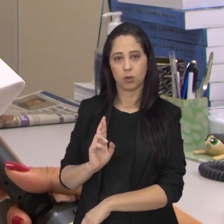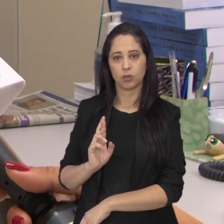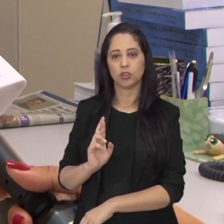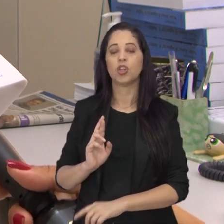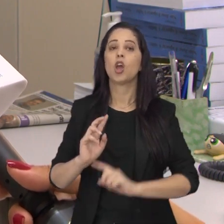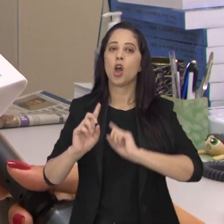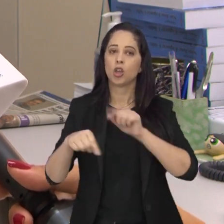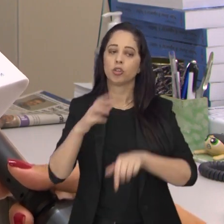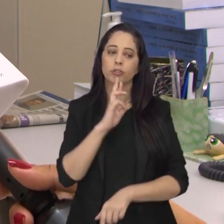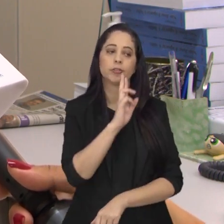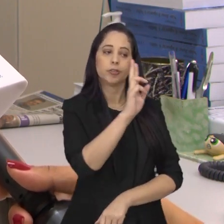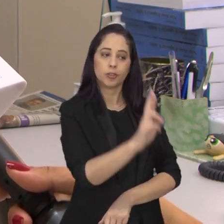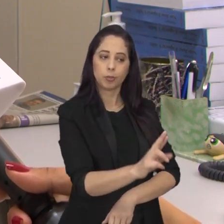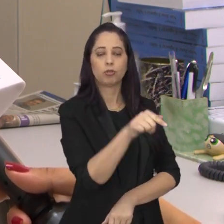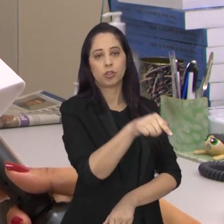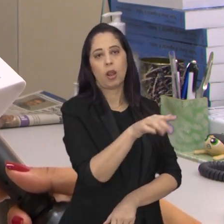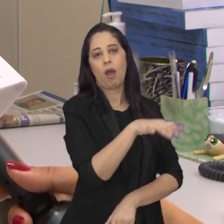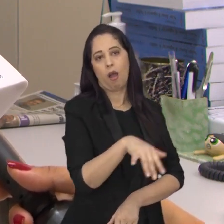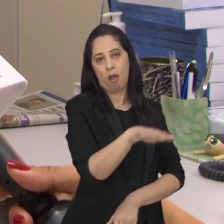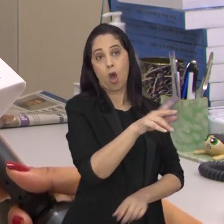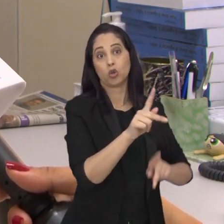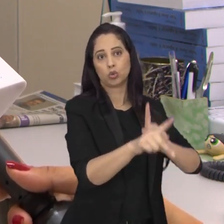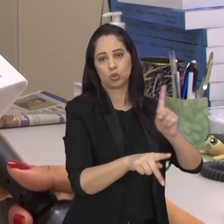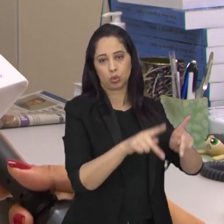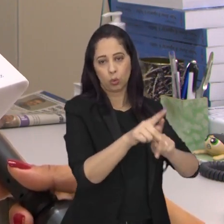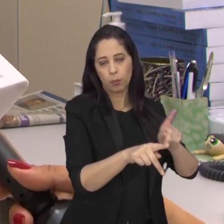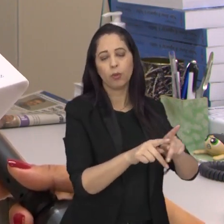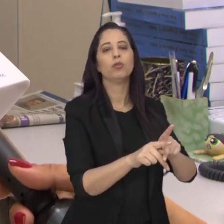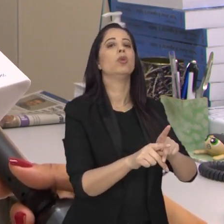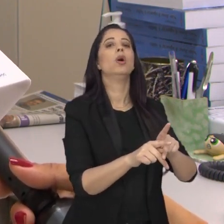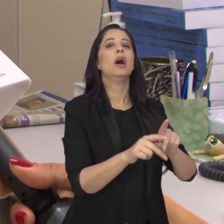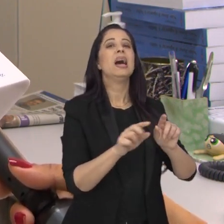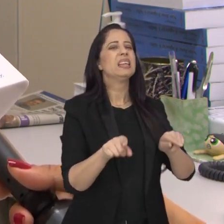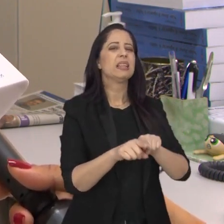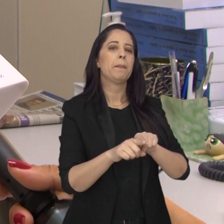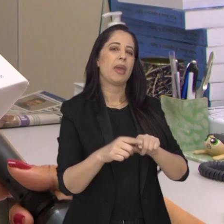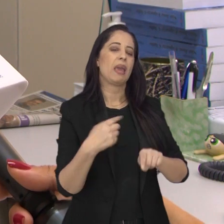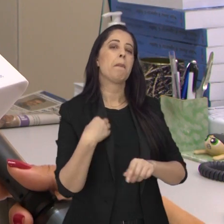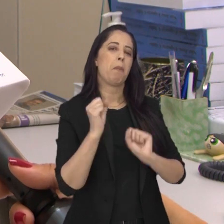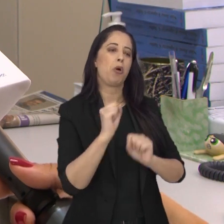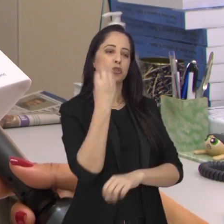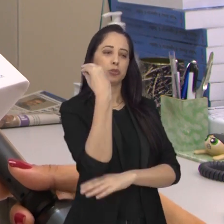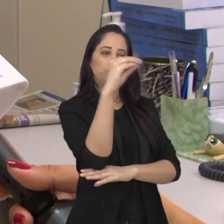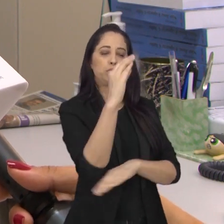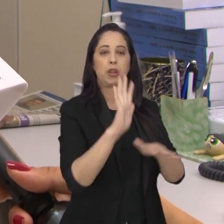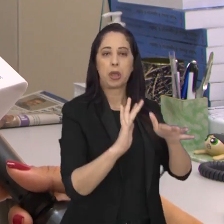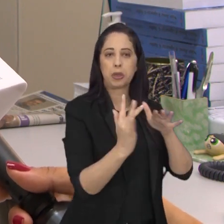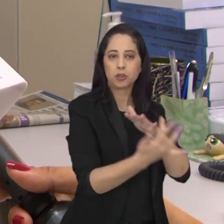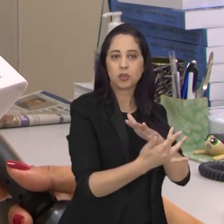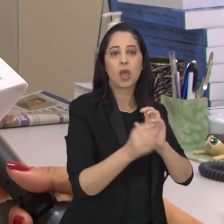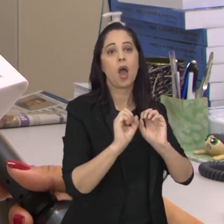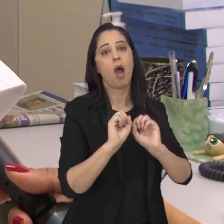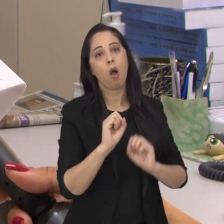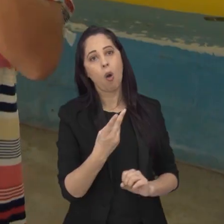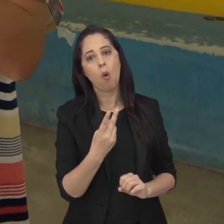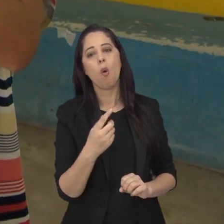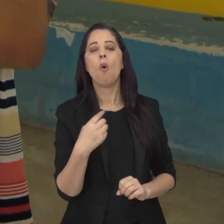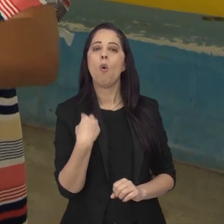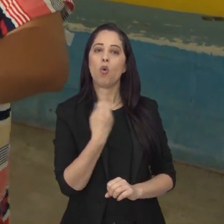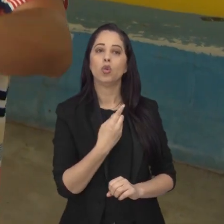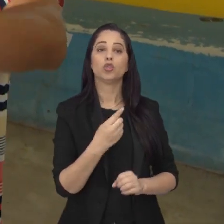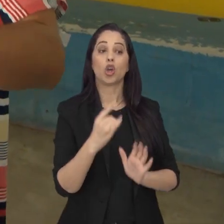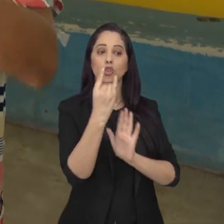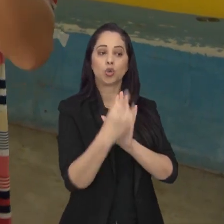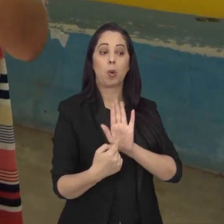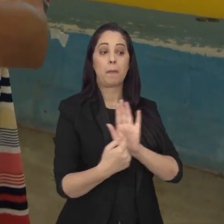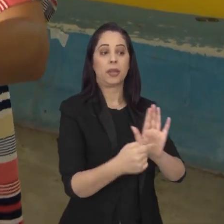o munícipe, também pelas redes sociais, né? Ou também através também de papel mesmo impresso, mandando o endereço da pessoa. Foi